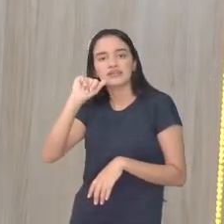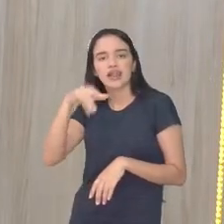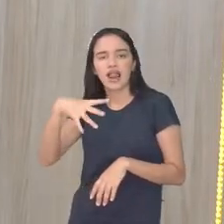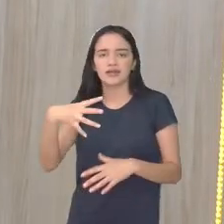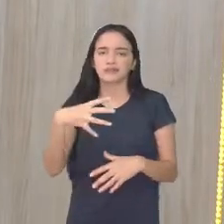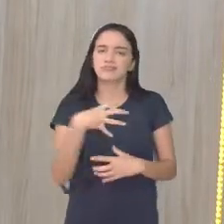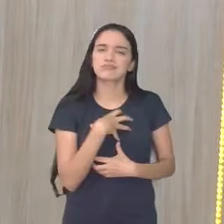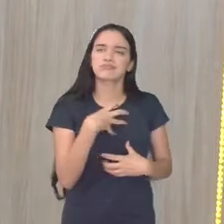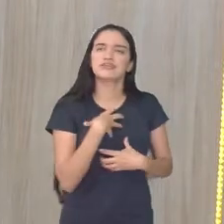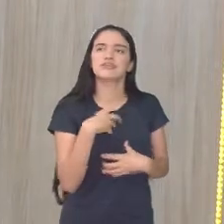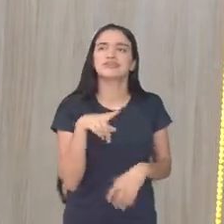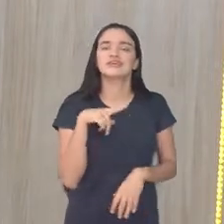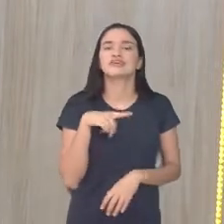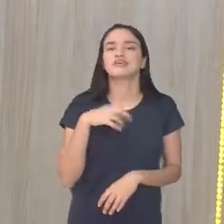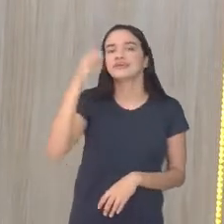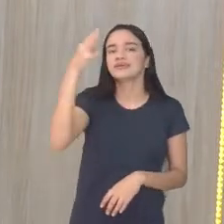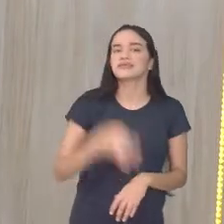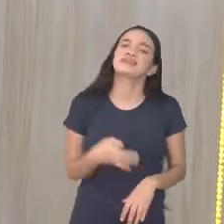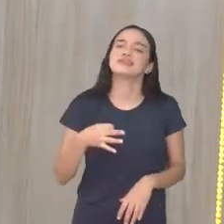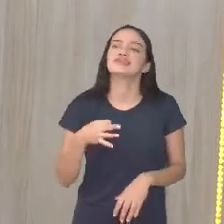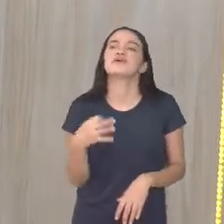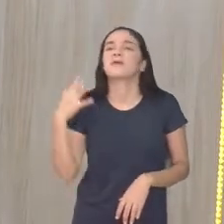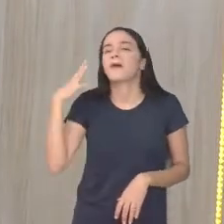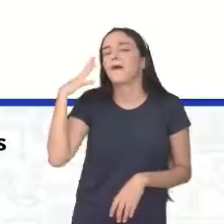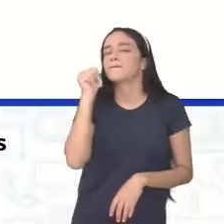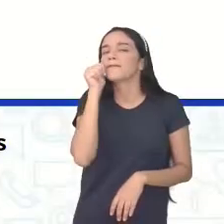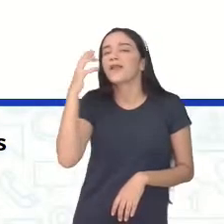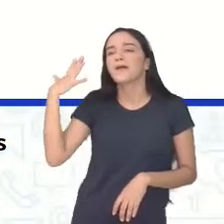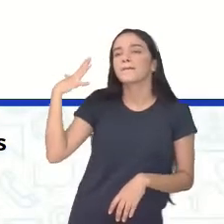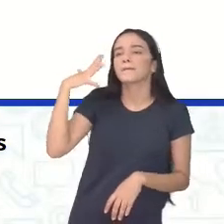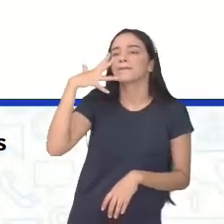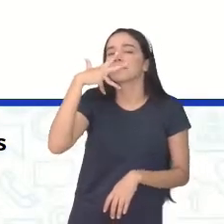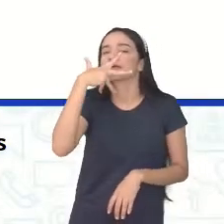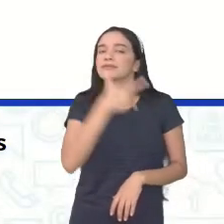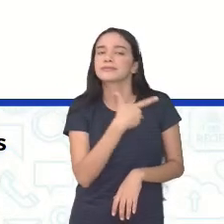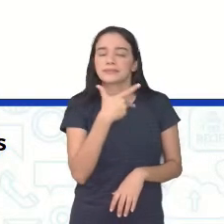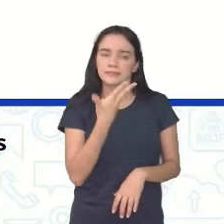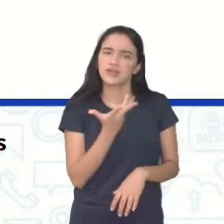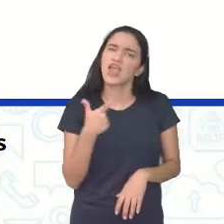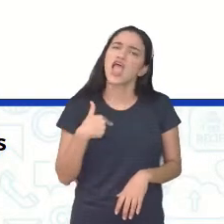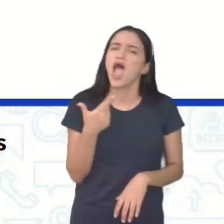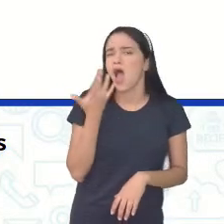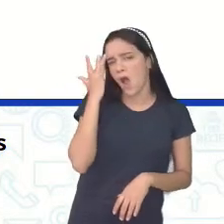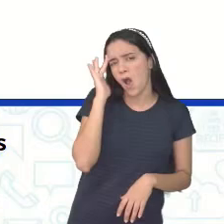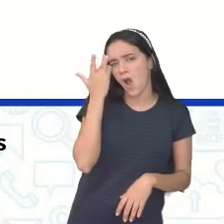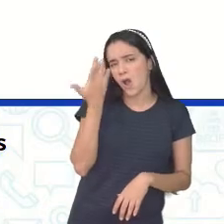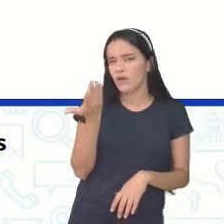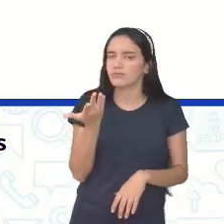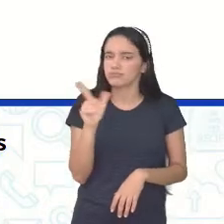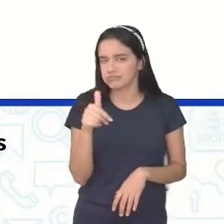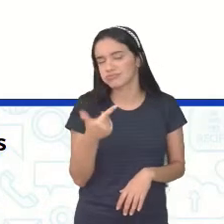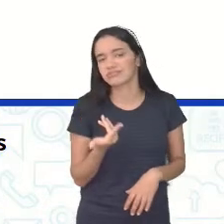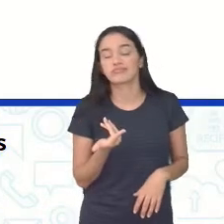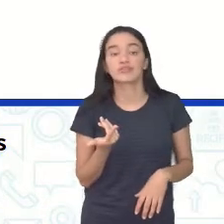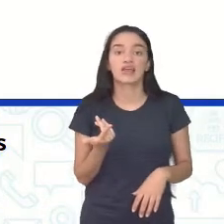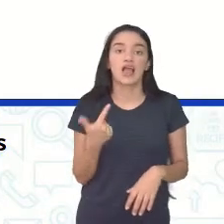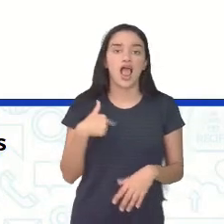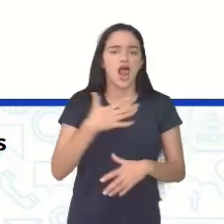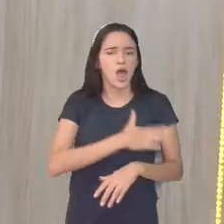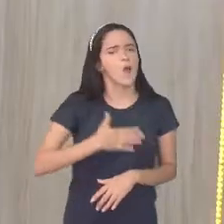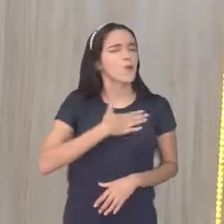trazer a imagem dele. Mas, às vezes, sabe o que era? Ele não tinha um modelo. Às vezes, ele não tinha um modelo. Pois é. Os modelos